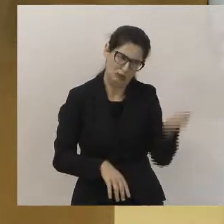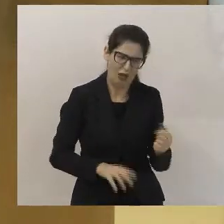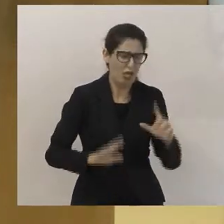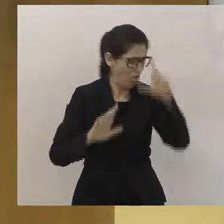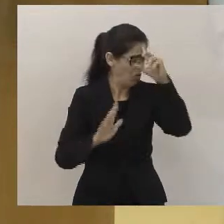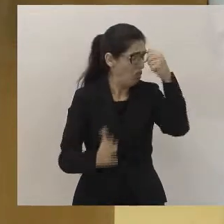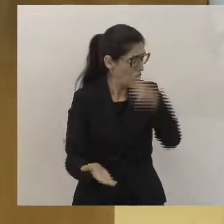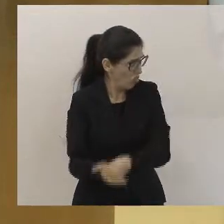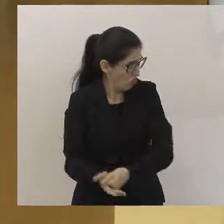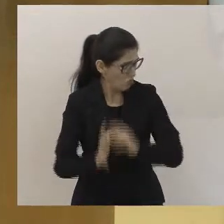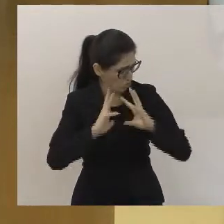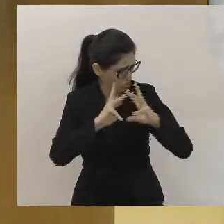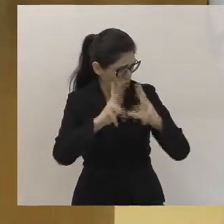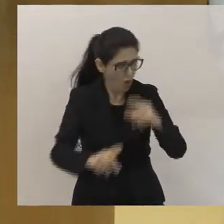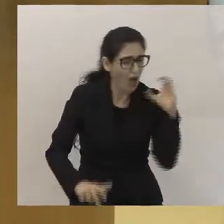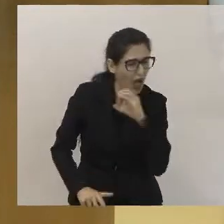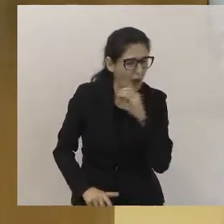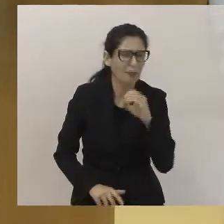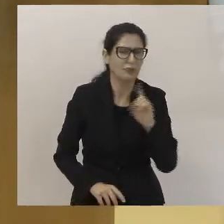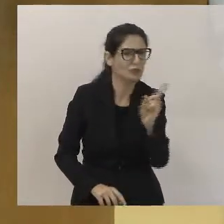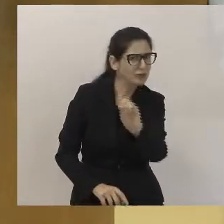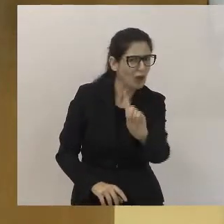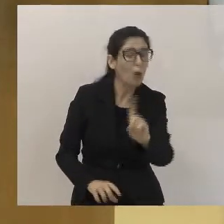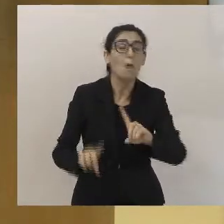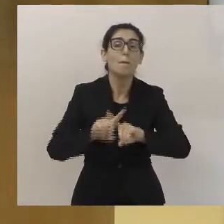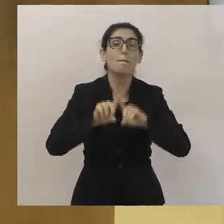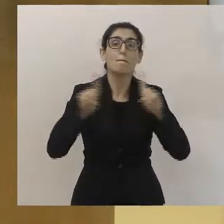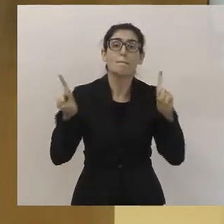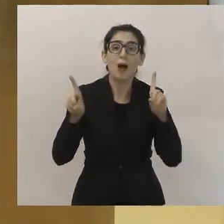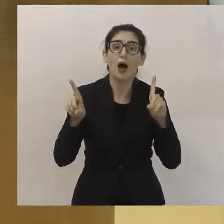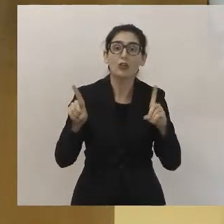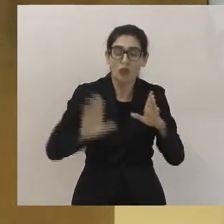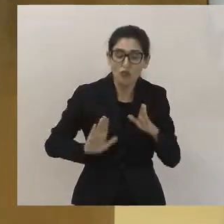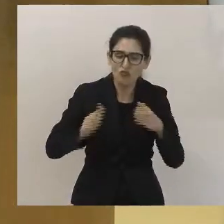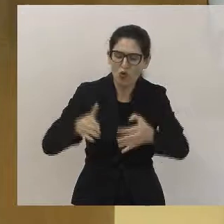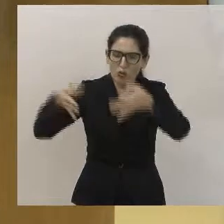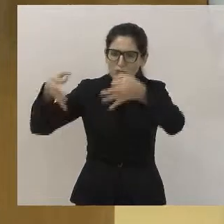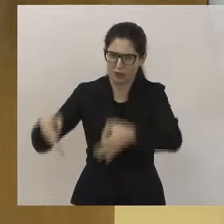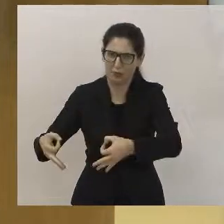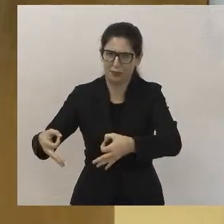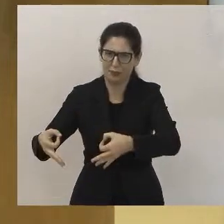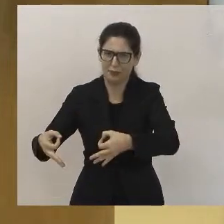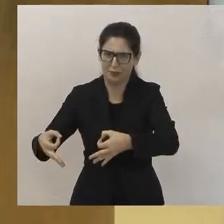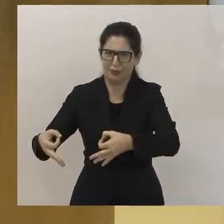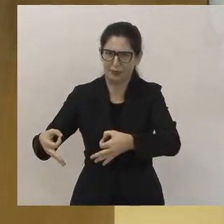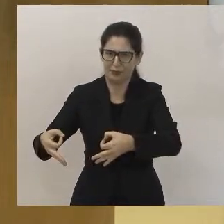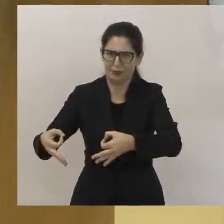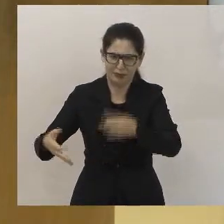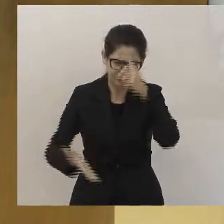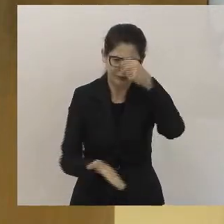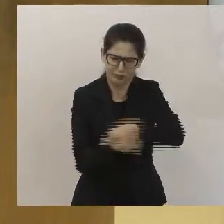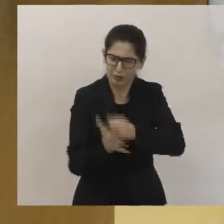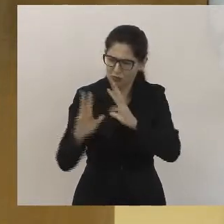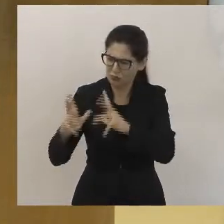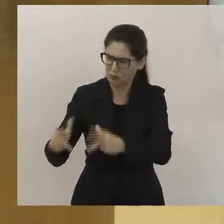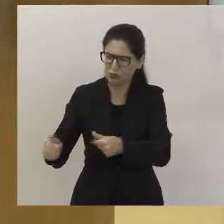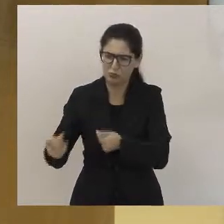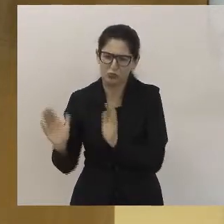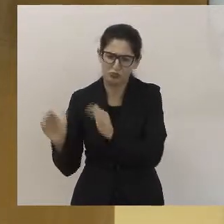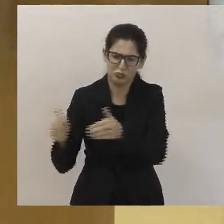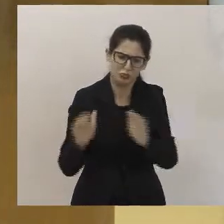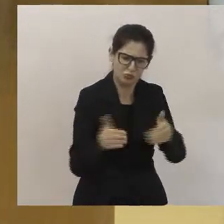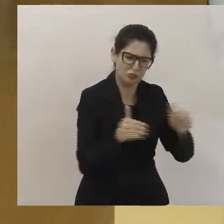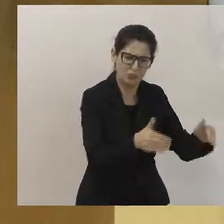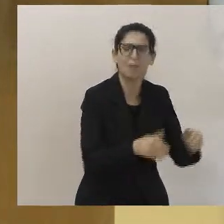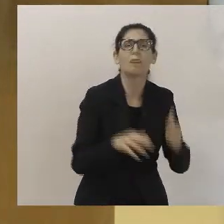mas a gente não vê ações firmes concretas acontecendo no município vai lá no albergue da